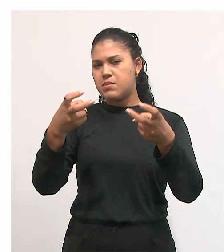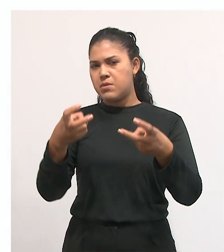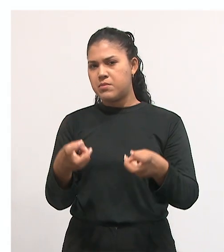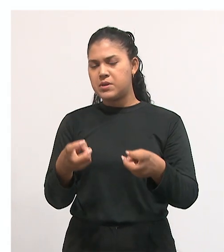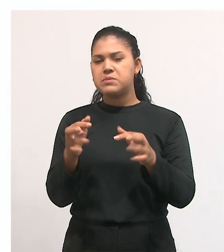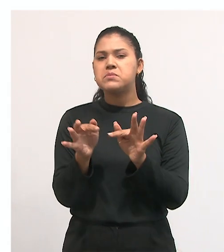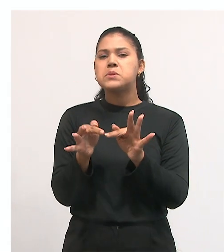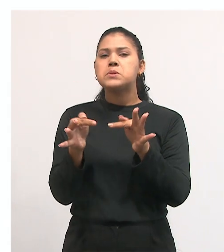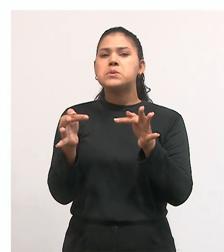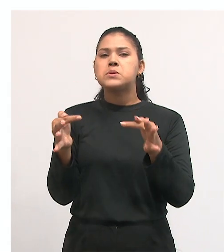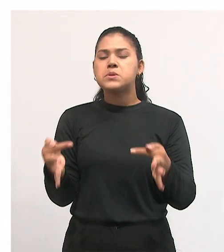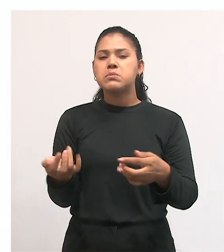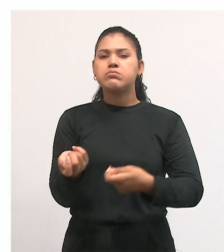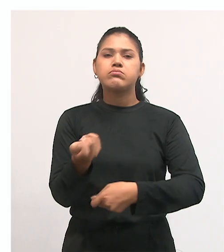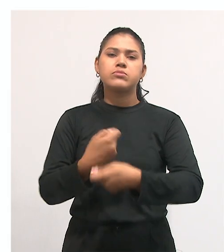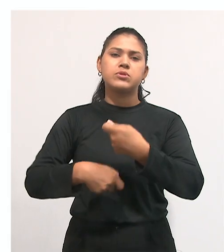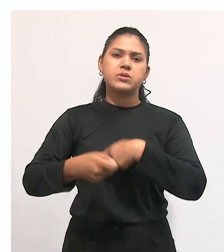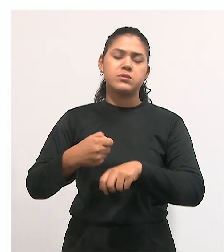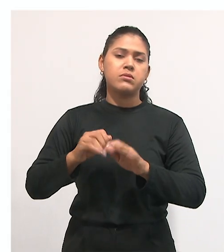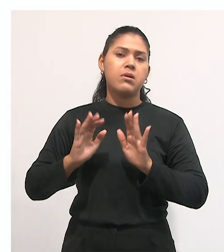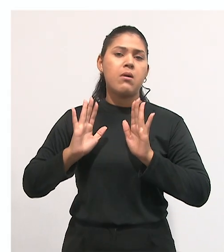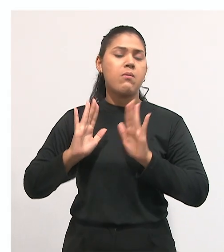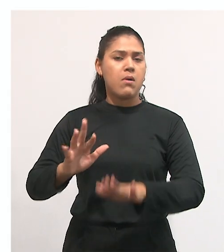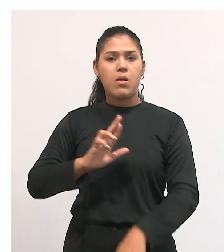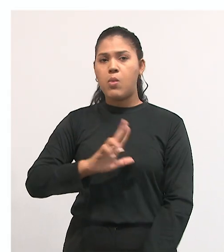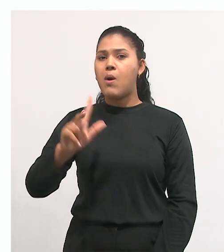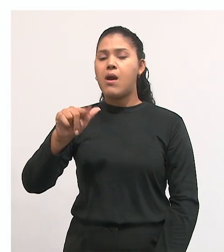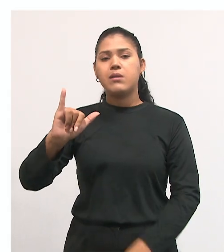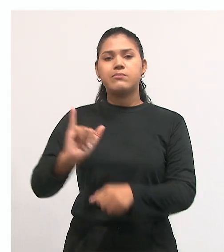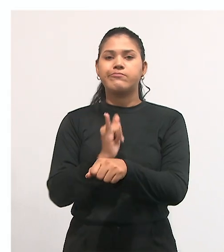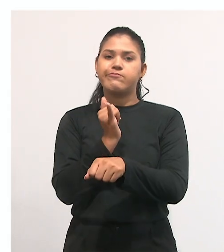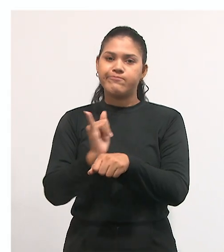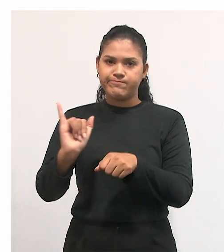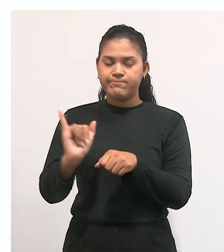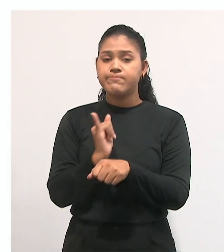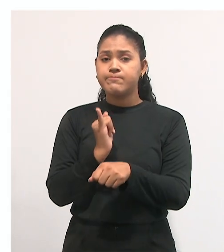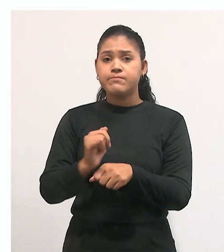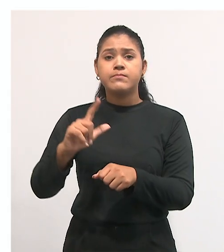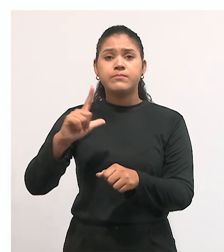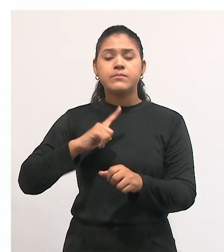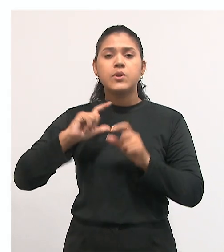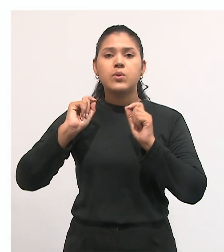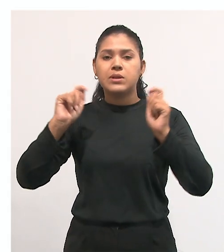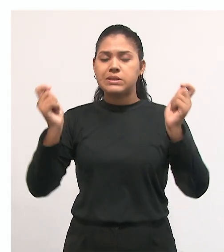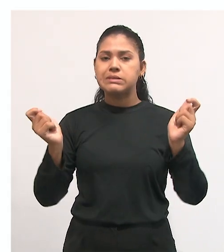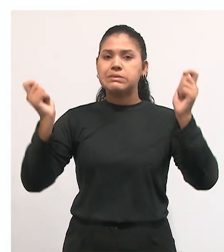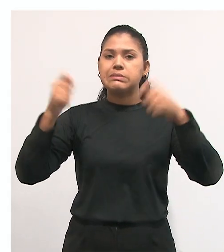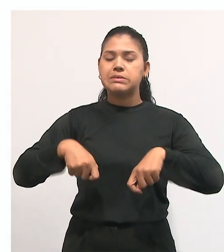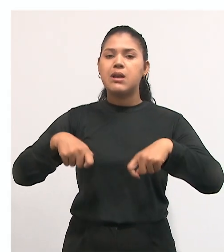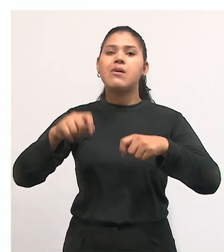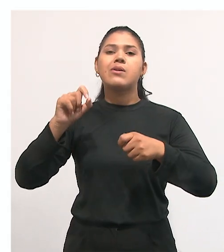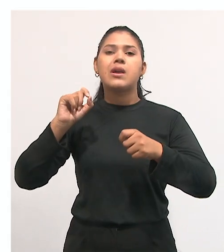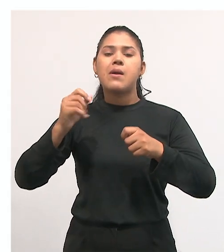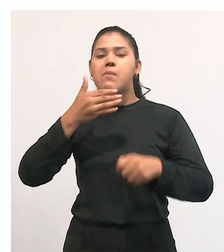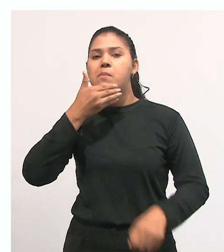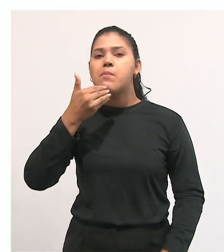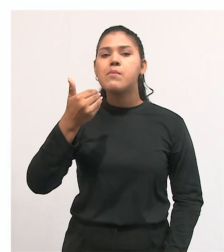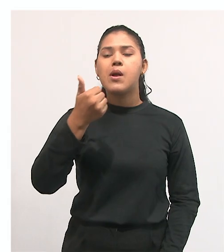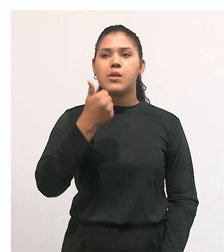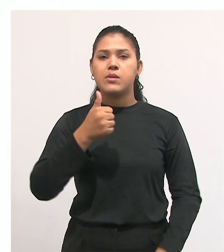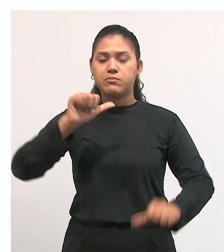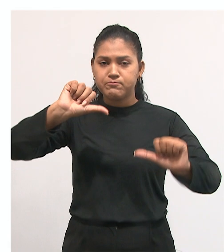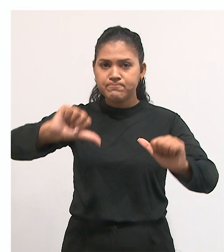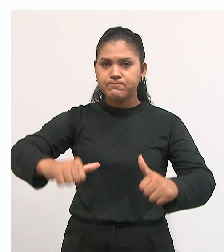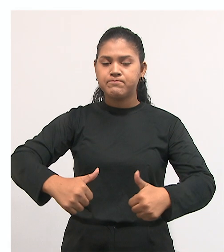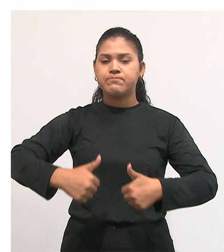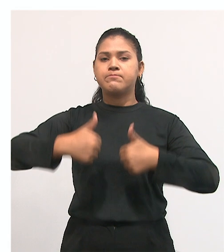tarefa puramente administrativa, mas, gente, ela é estratégica, né? Ela tem aqui potencial para fazer toda a diferença e se